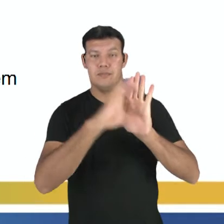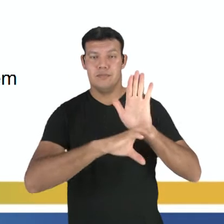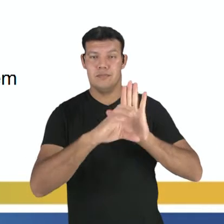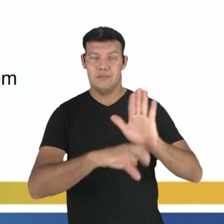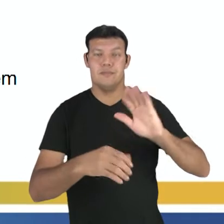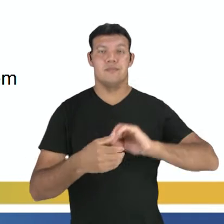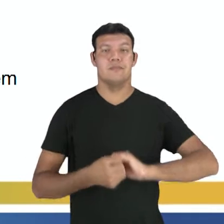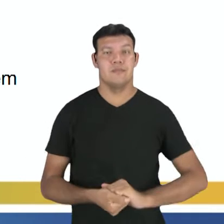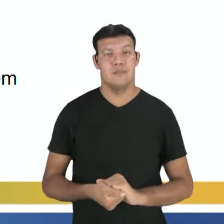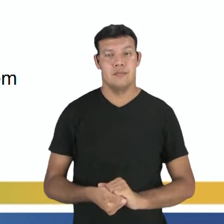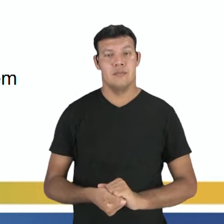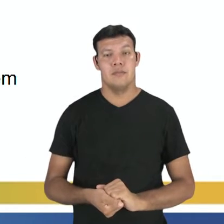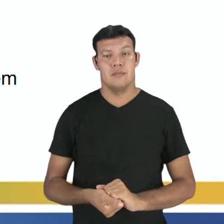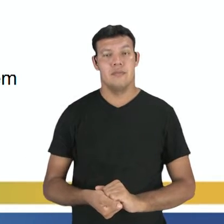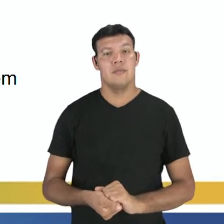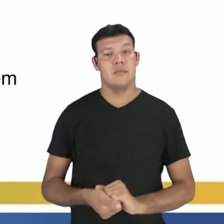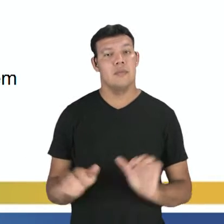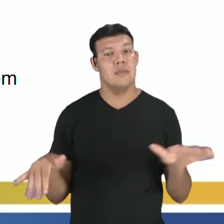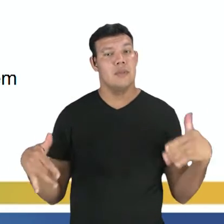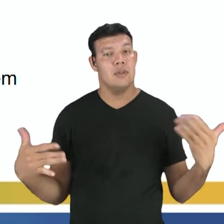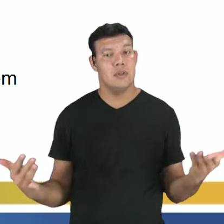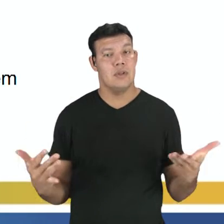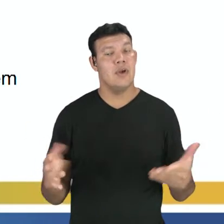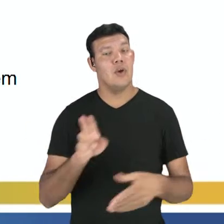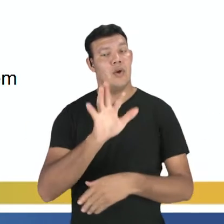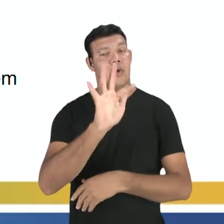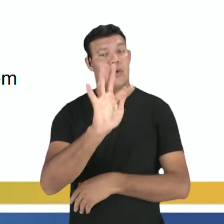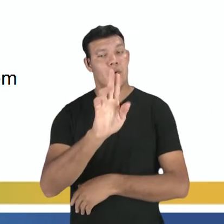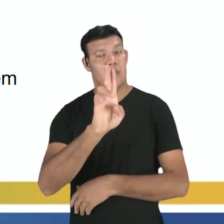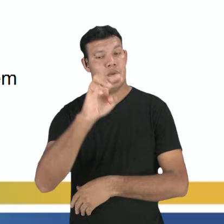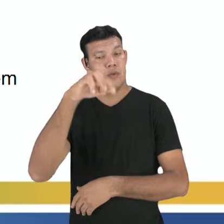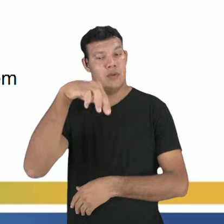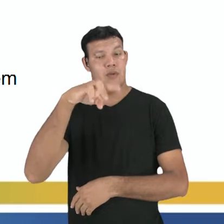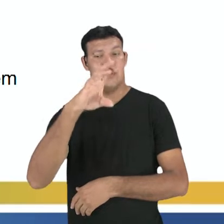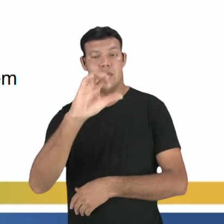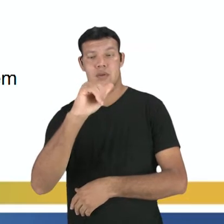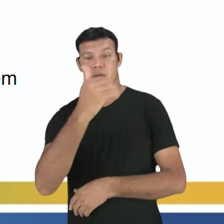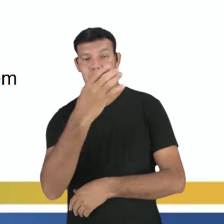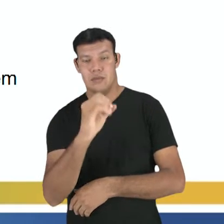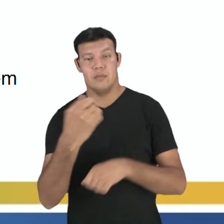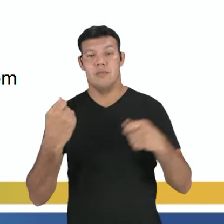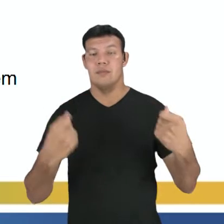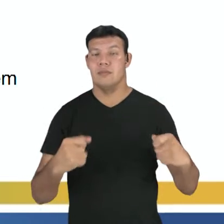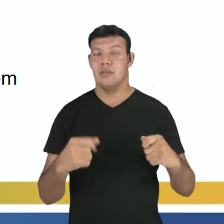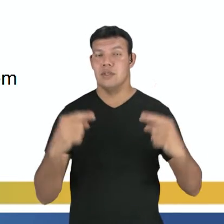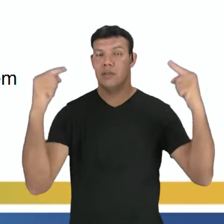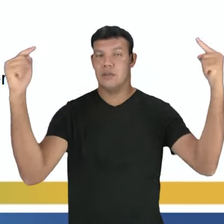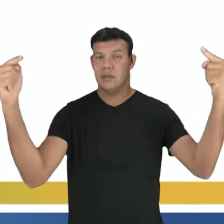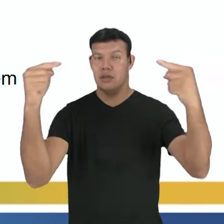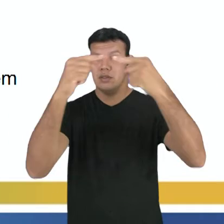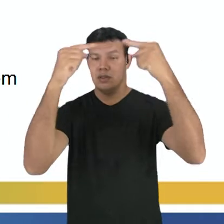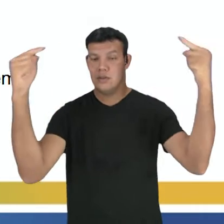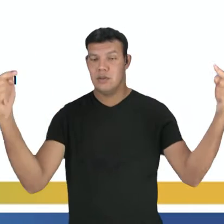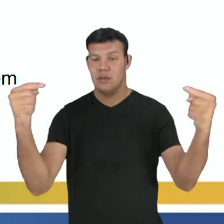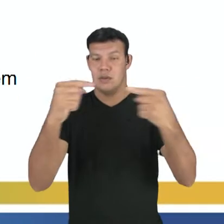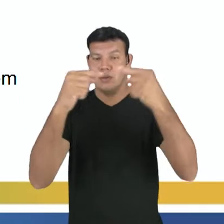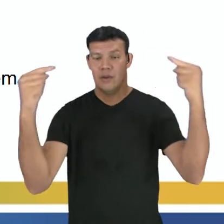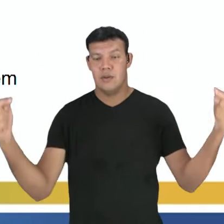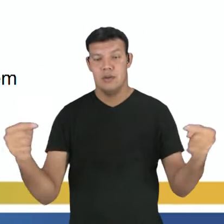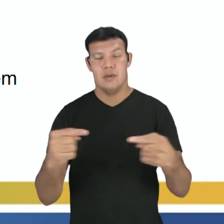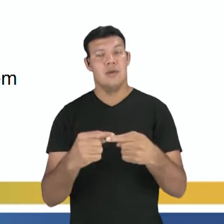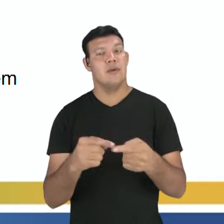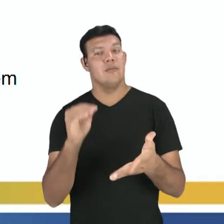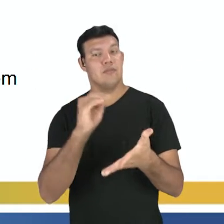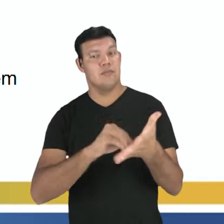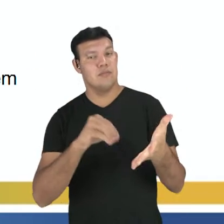definição. A definição diz que para ser isso tem que ser um por um. Não pode haver sobra e